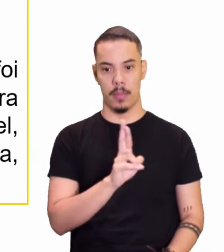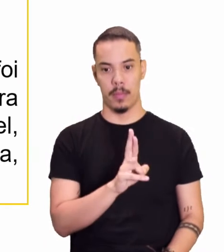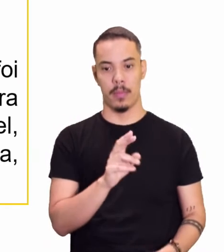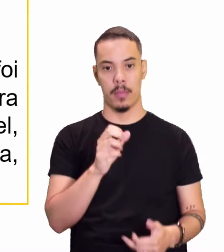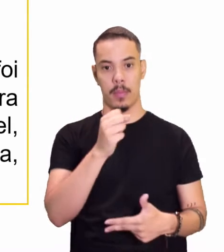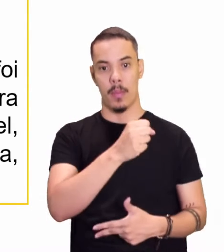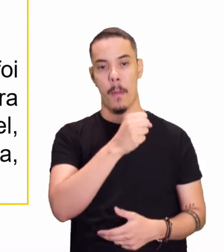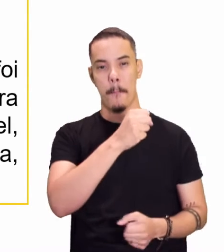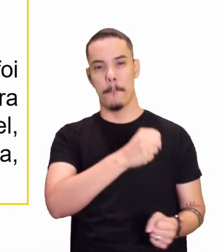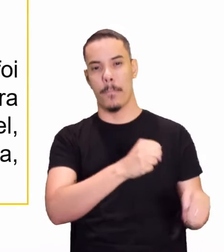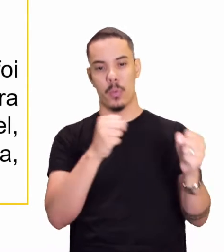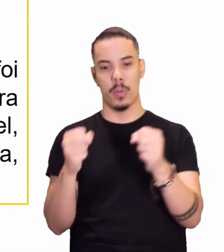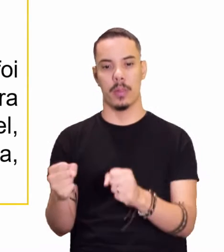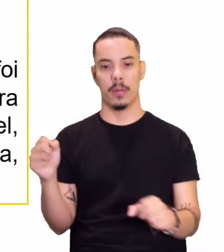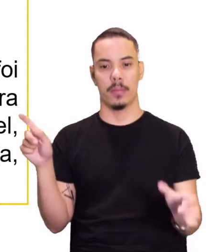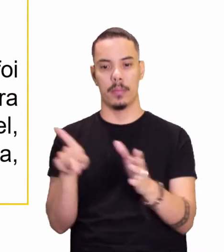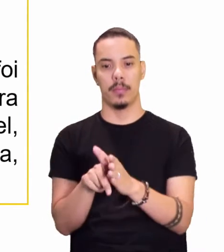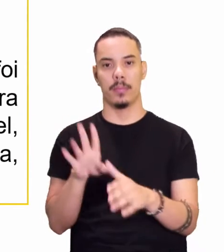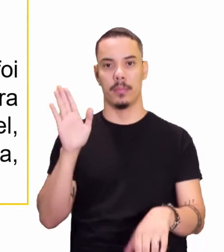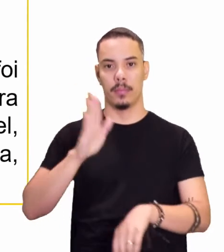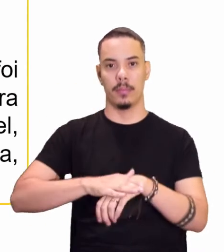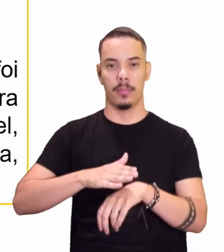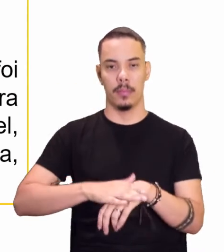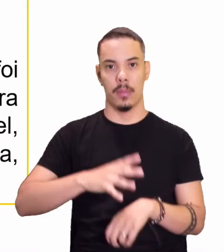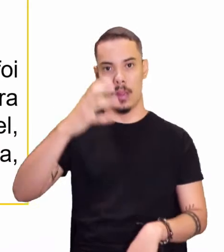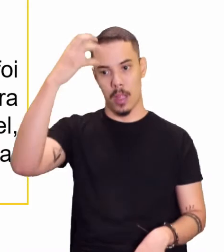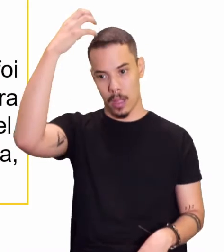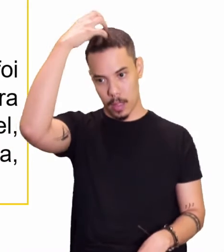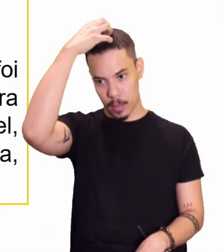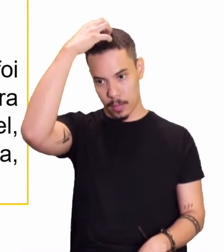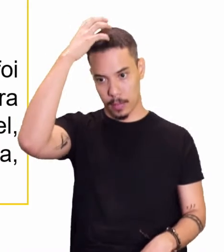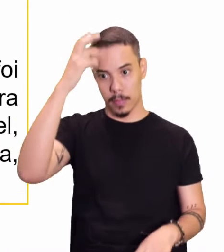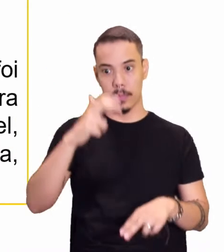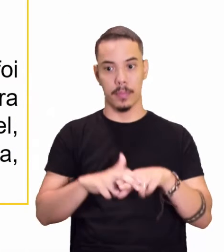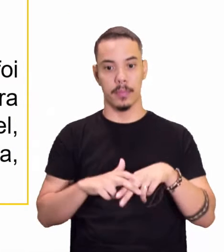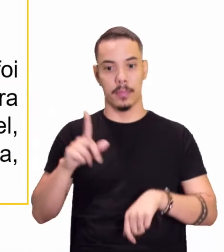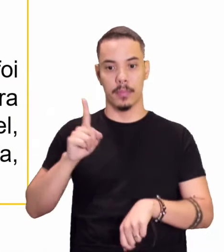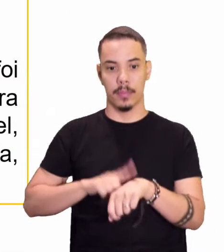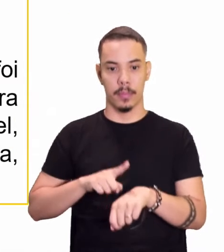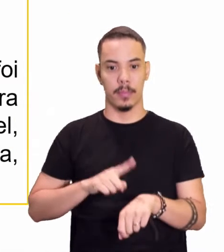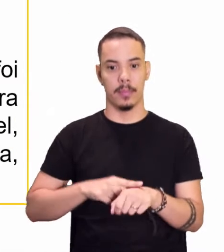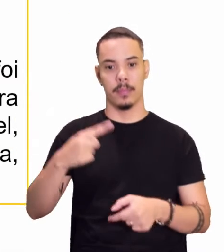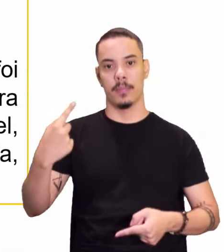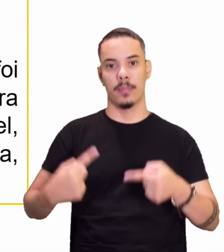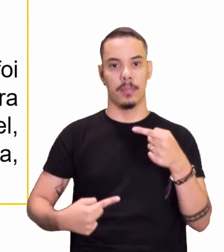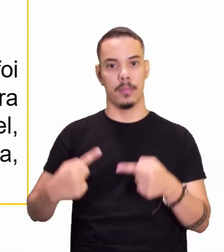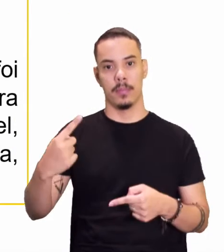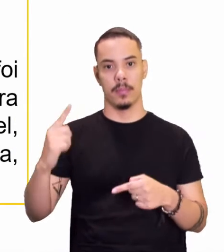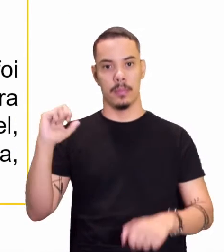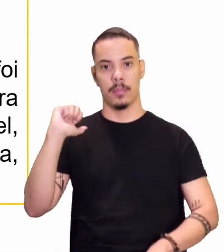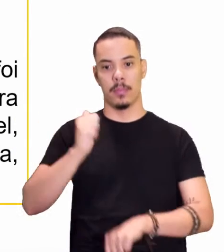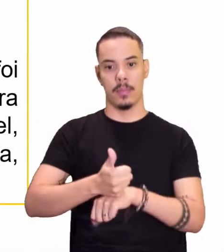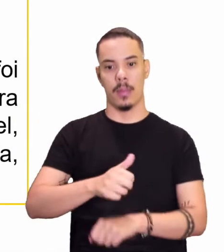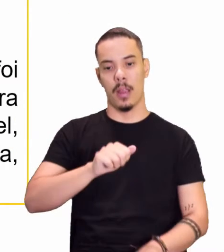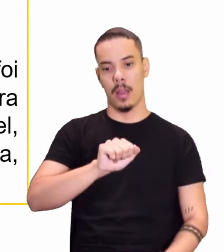poder centralizado nas mãos do rei, ou seja, momento político chamado de